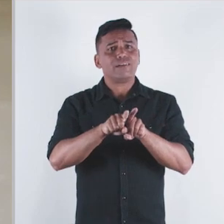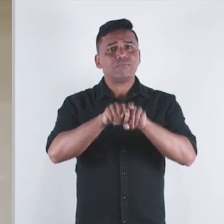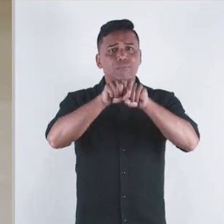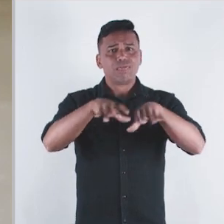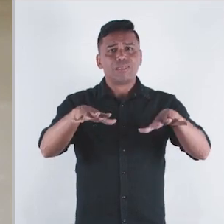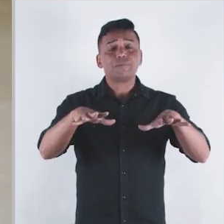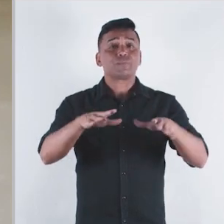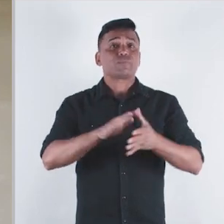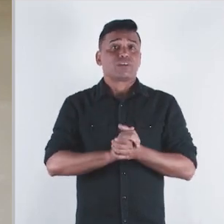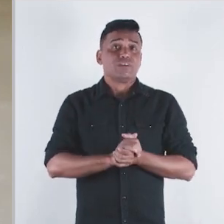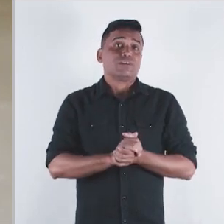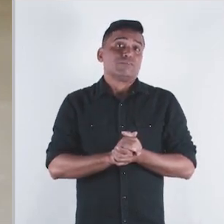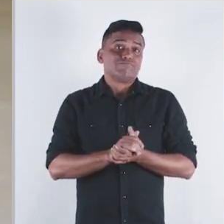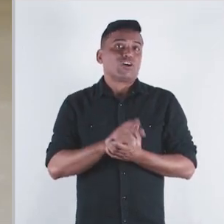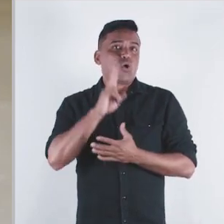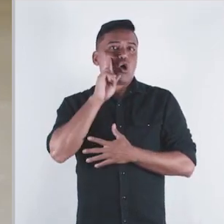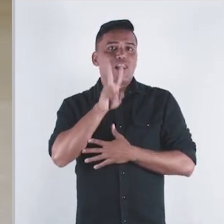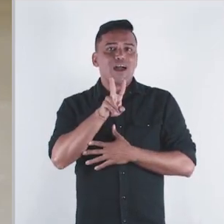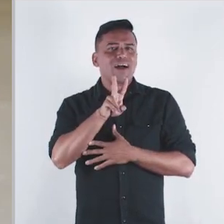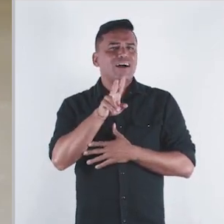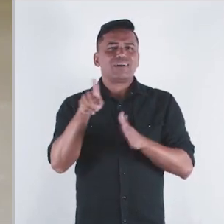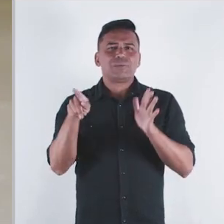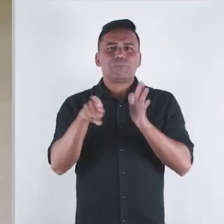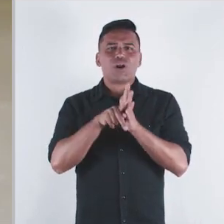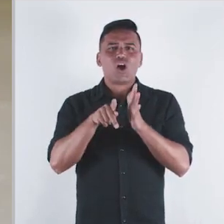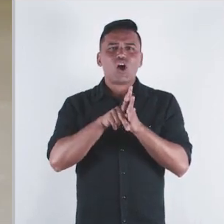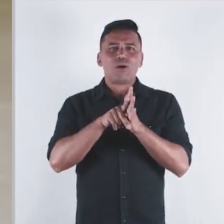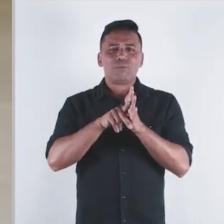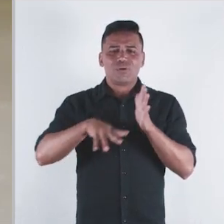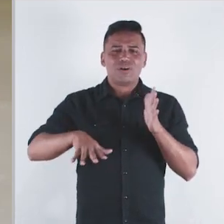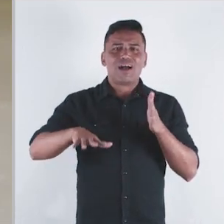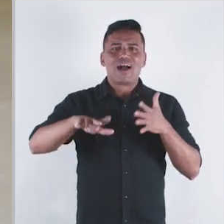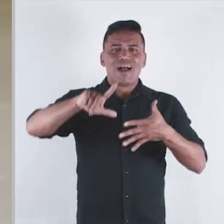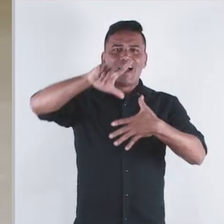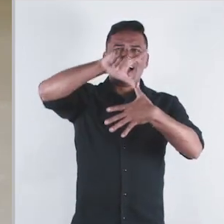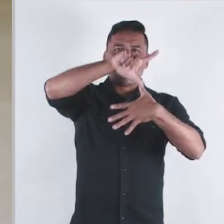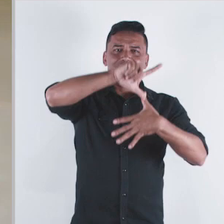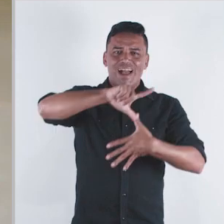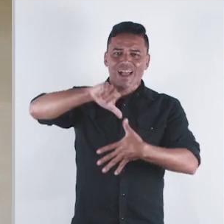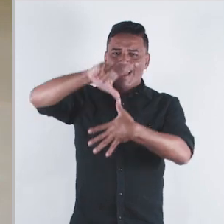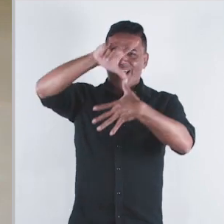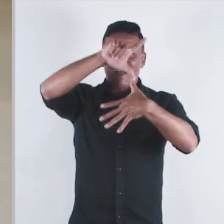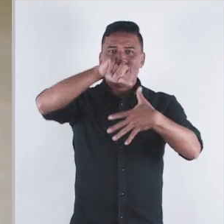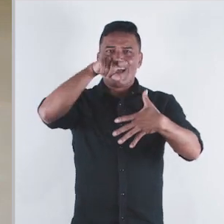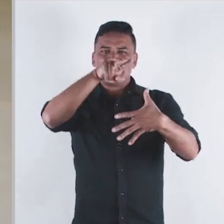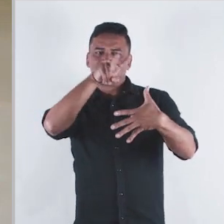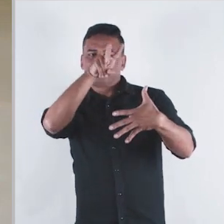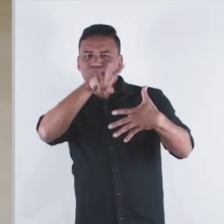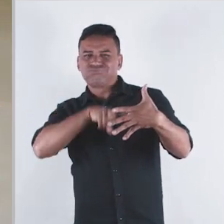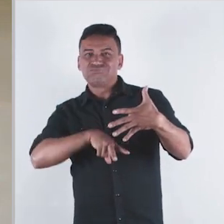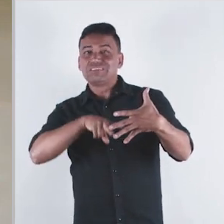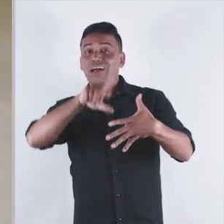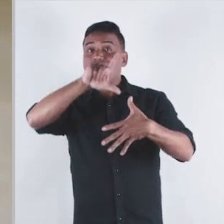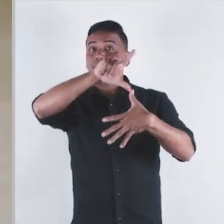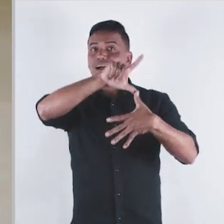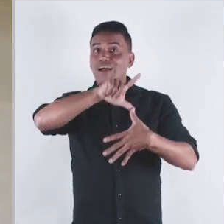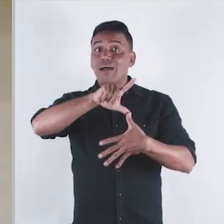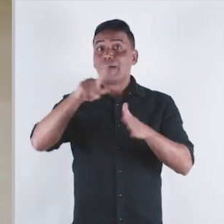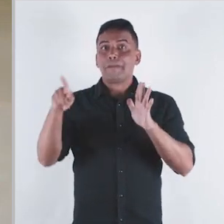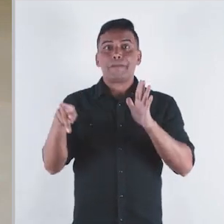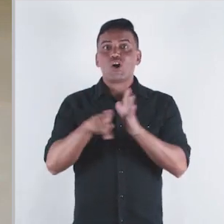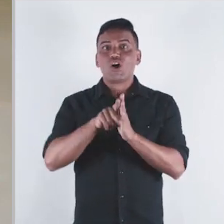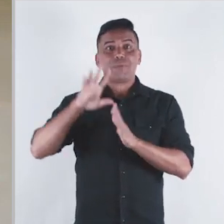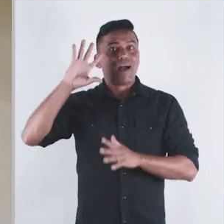olhada pela cartografia latino-americana, a gente percebe que trata-se de um fenômeno que é